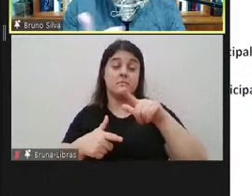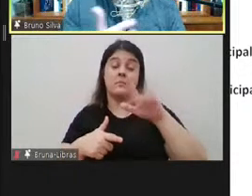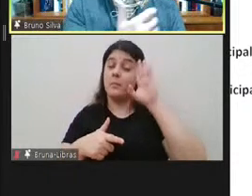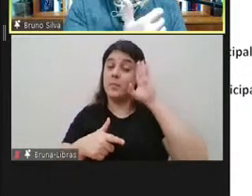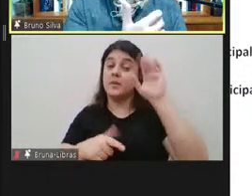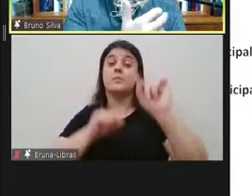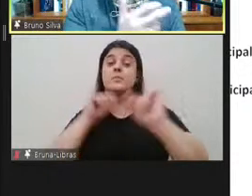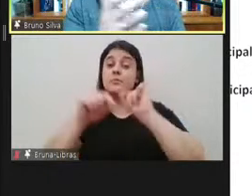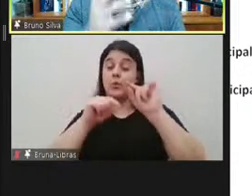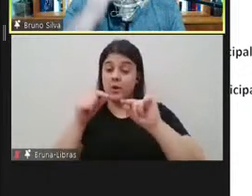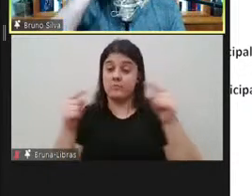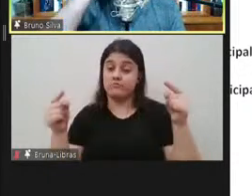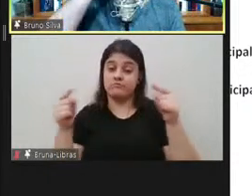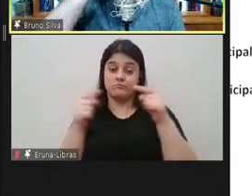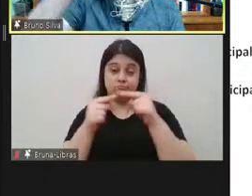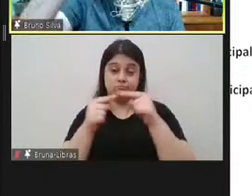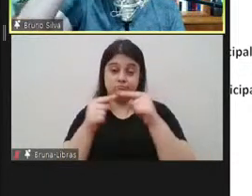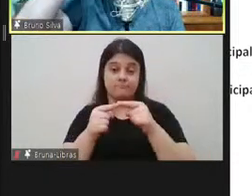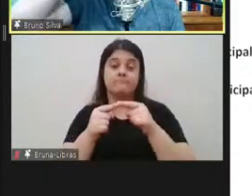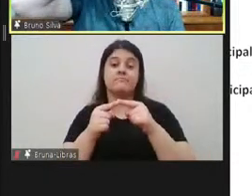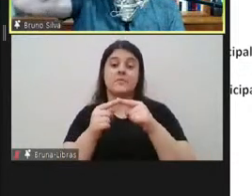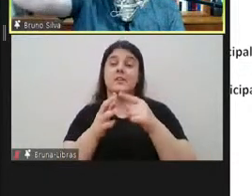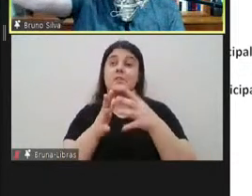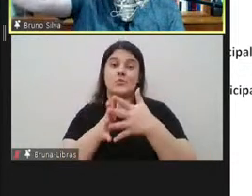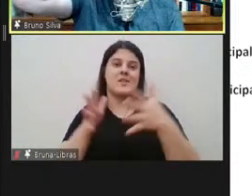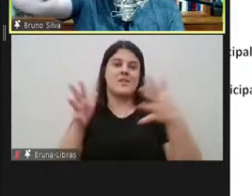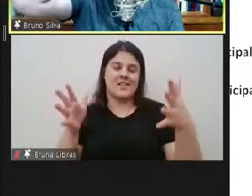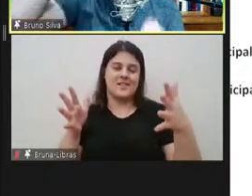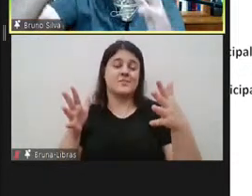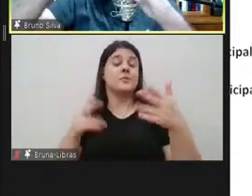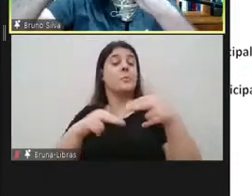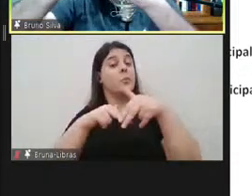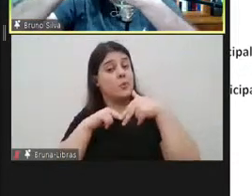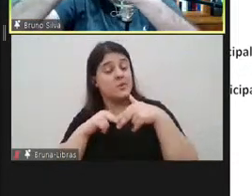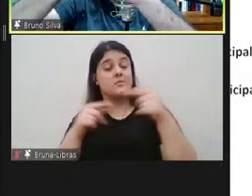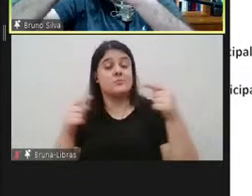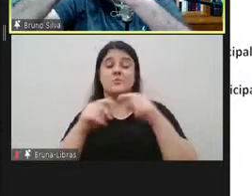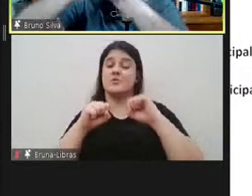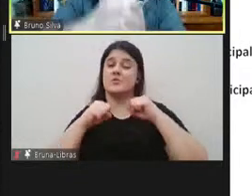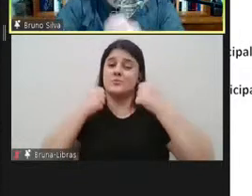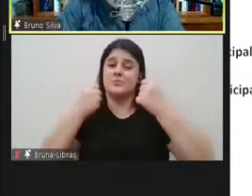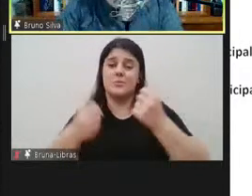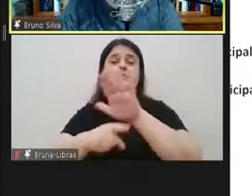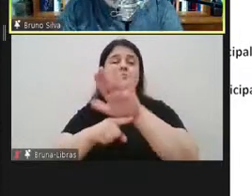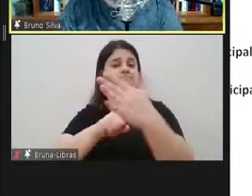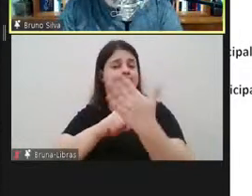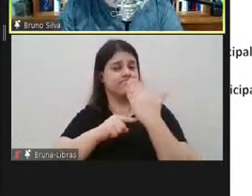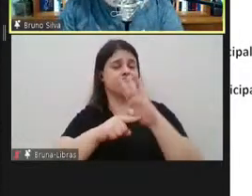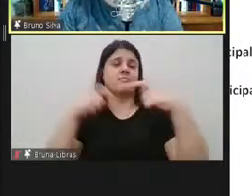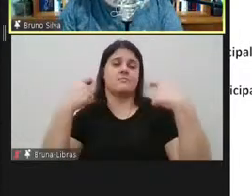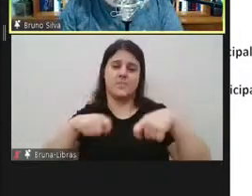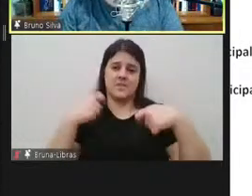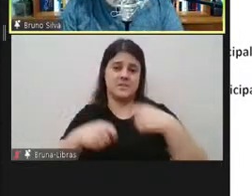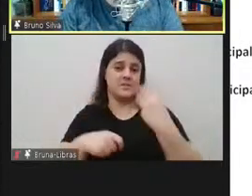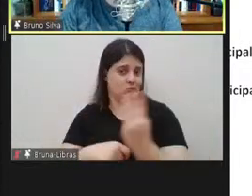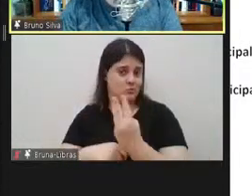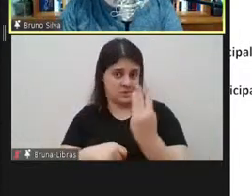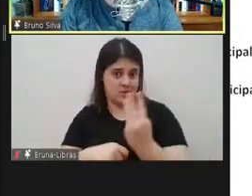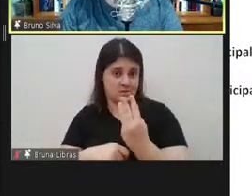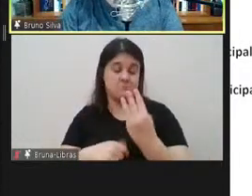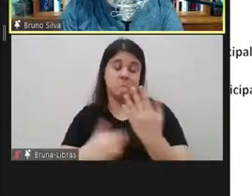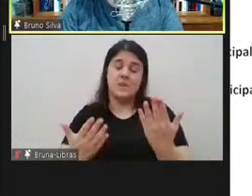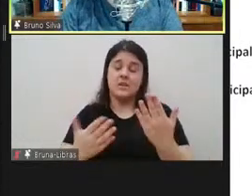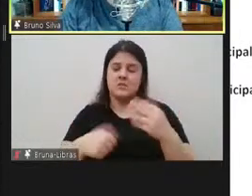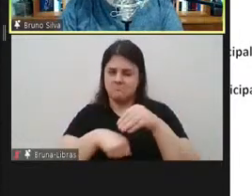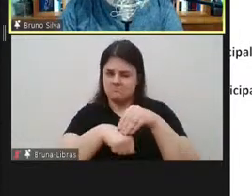nossas vidas eles estão relacionados às essas grandes áreas né E que portanto envolvem o esforço de cooperação dos em mas aqui fica até